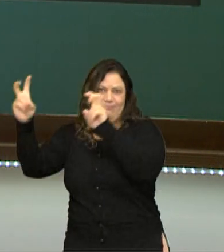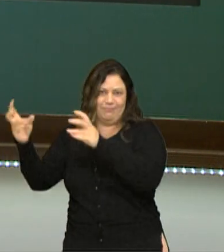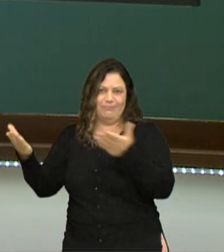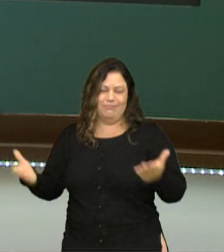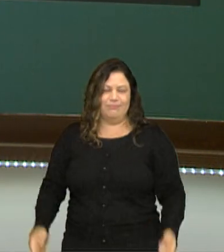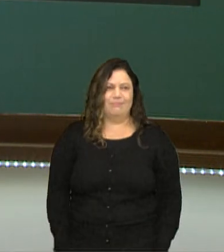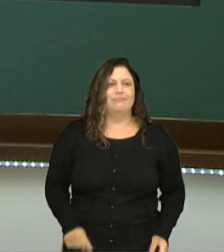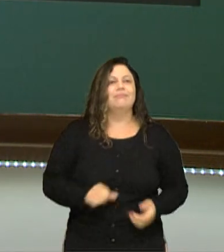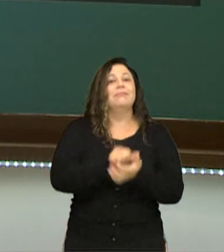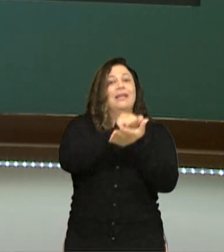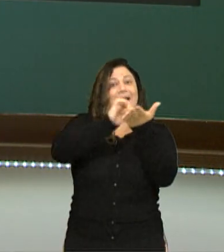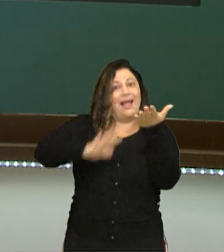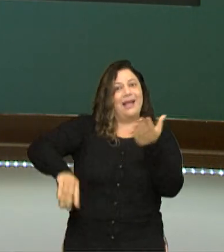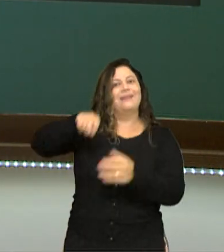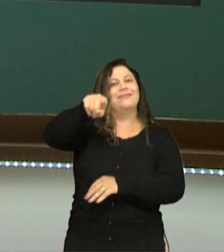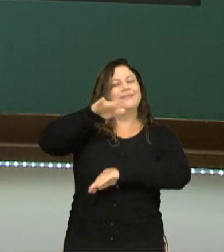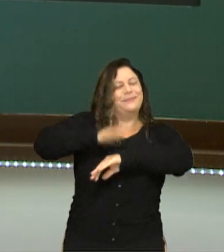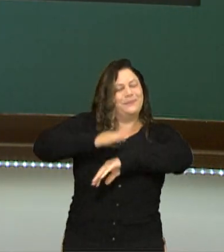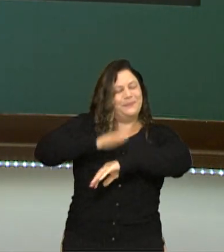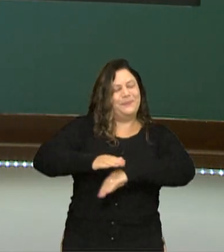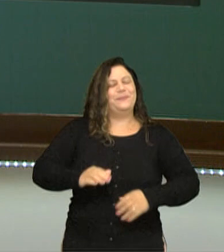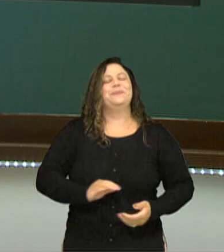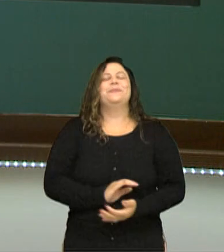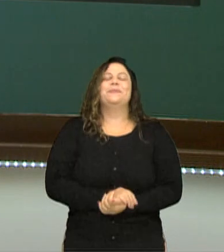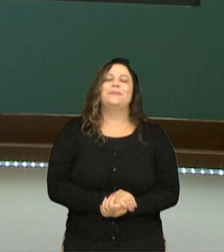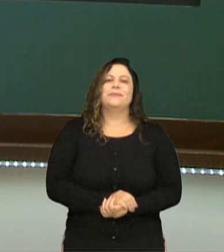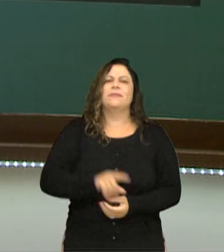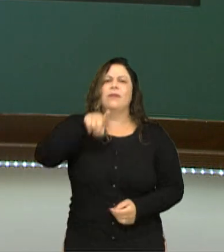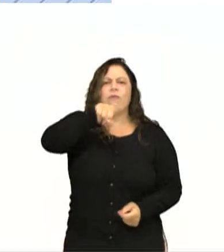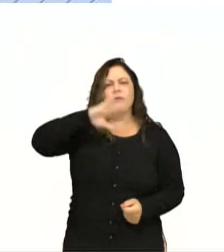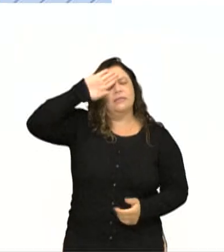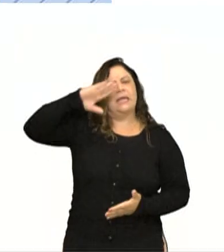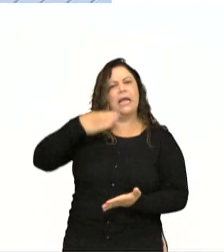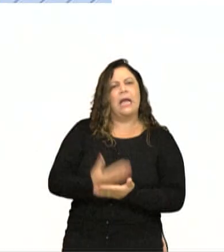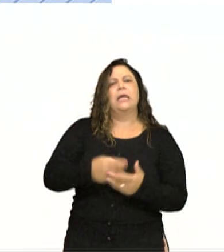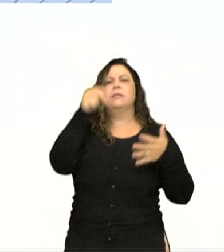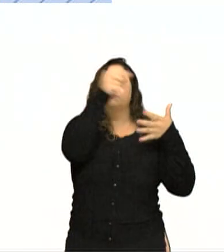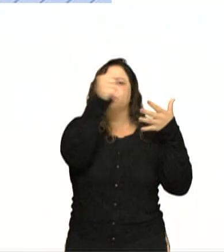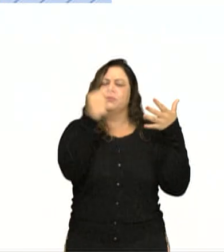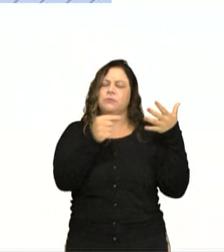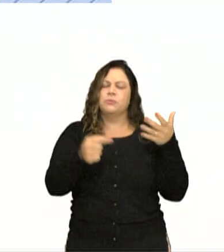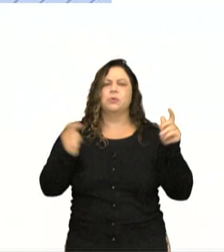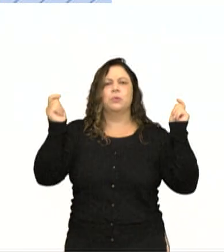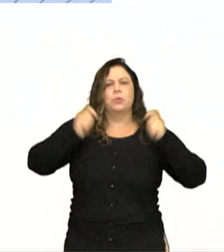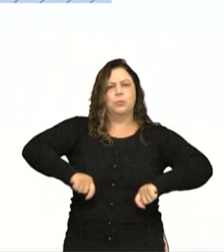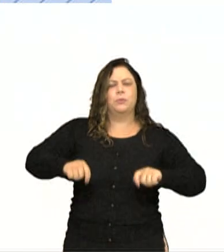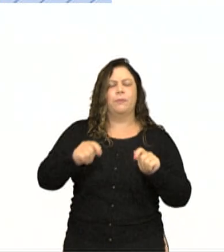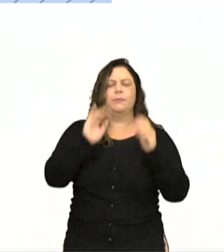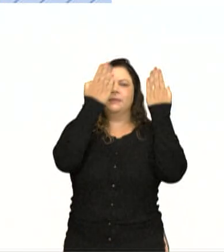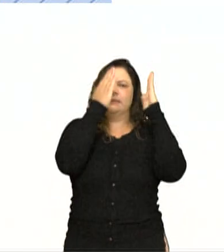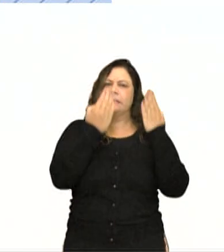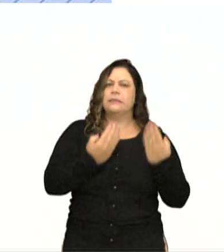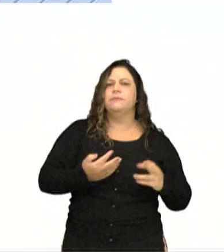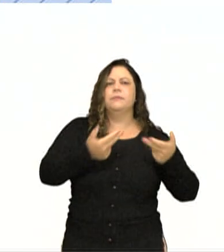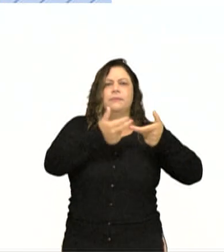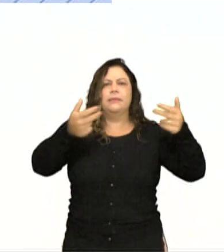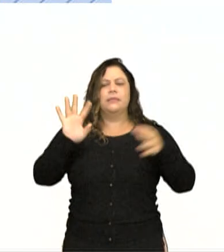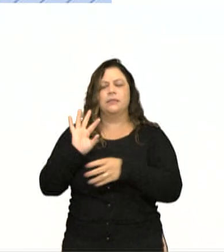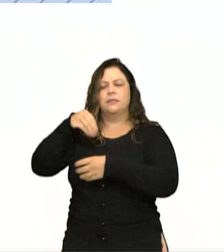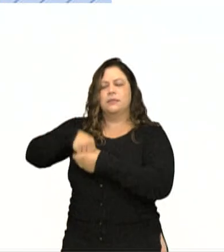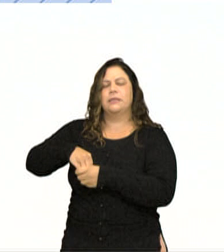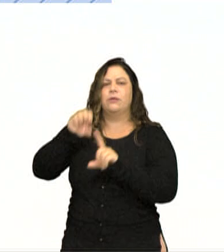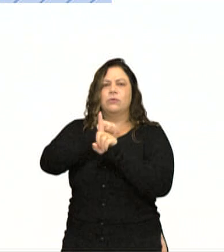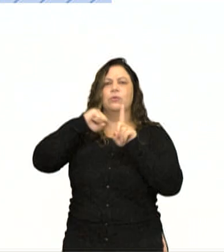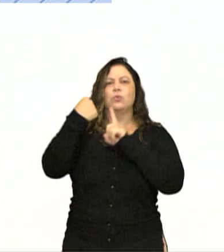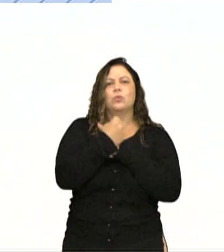Então, atividade, agora é com vocês, hein? Então, você acredita que elementos como proporção e simetria estavam presentes na